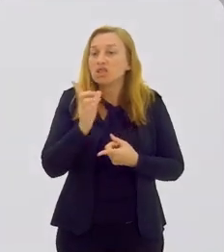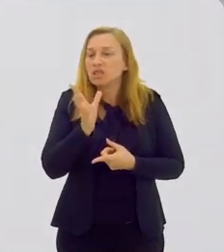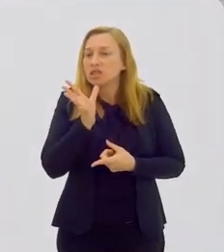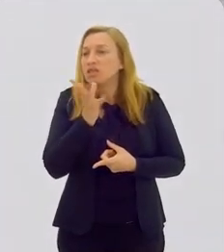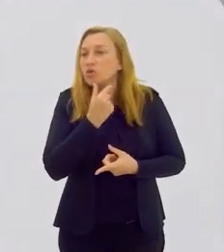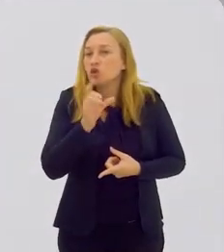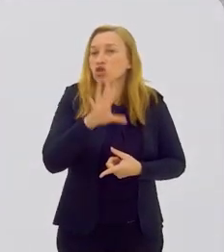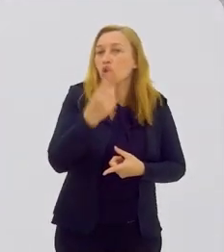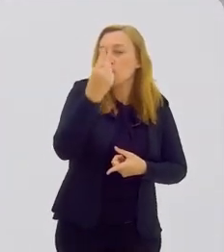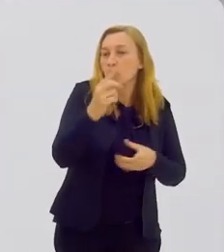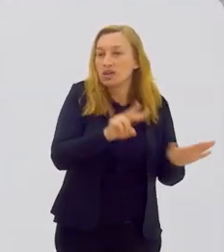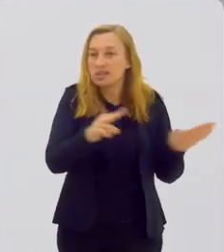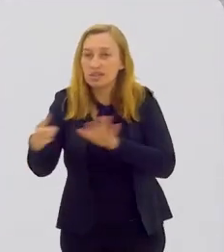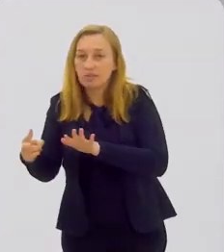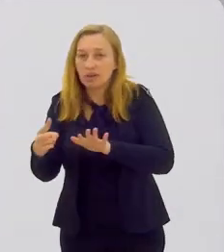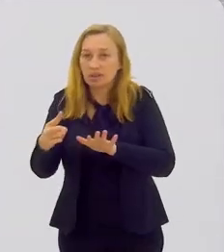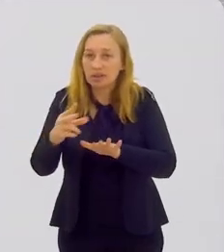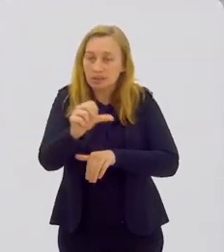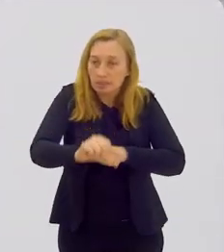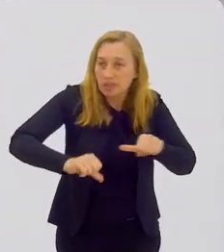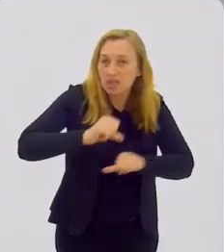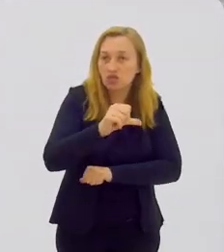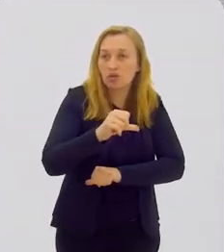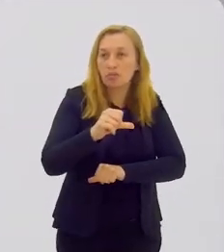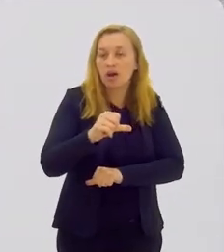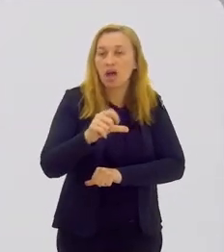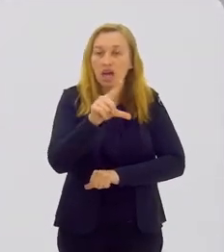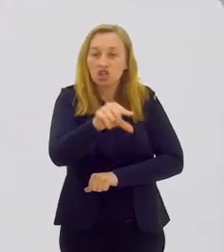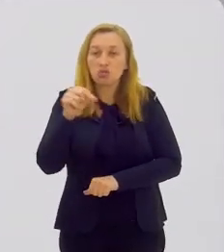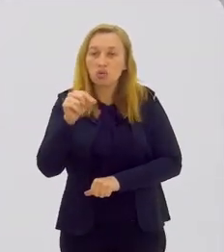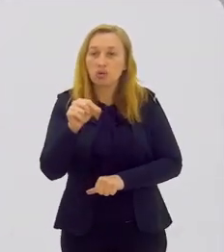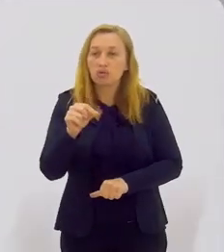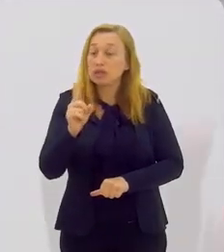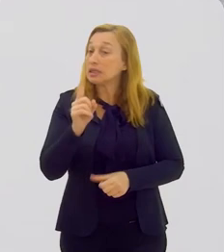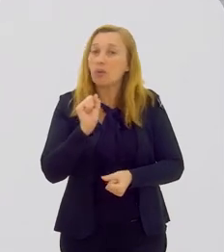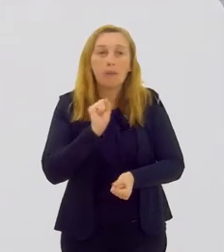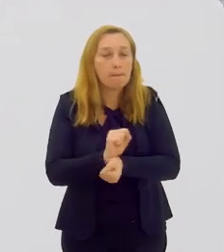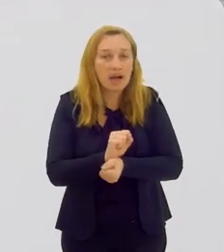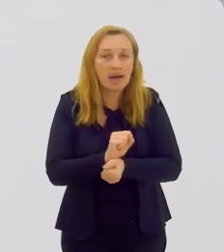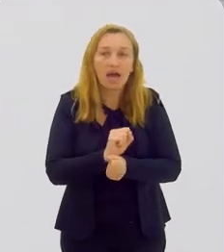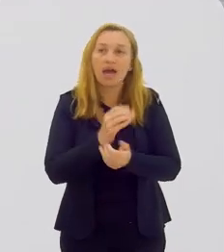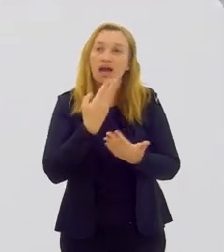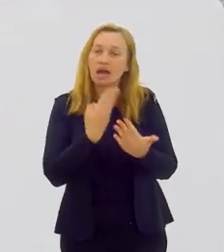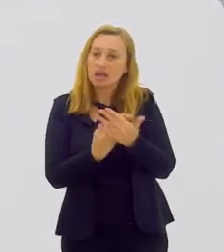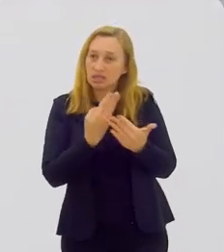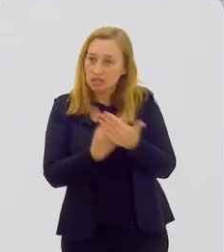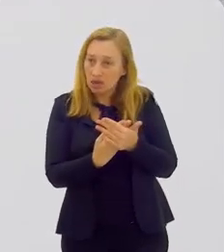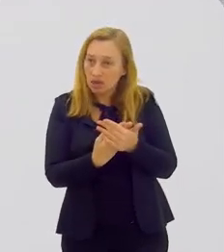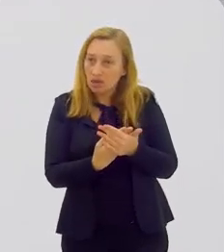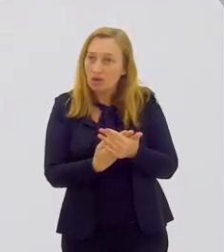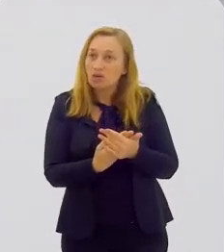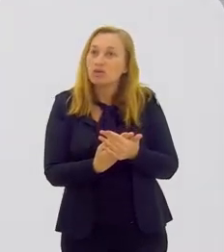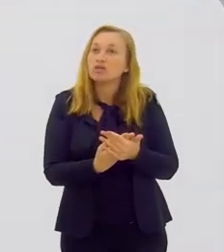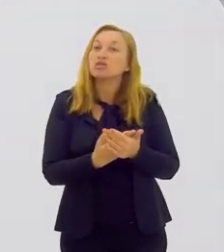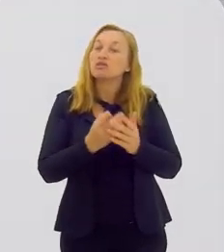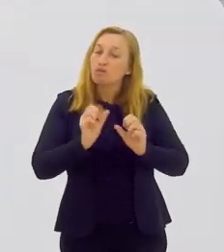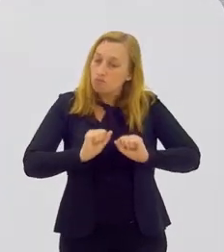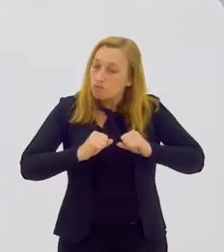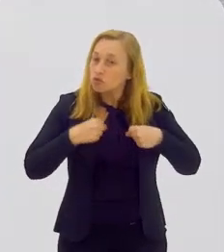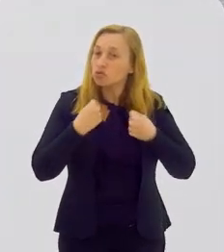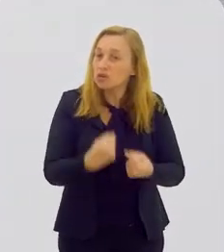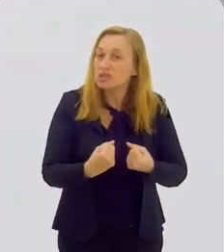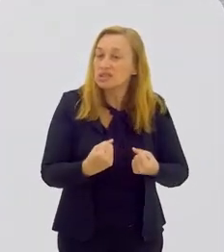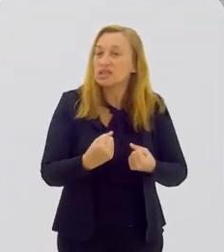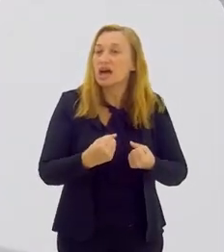interessante, porque a gente demorou só uma semana para fazer essa virada. A nossa opção foi, não vamos interromper os estudos, né, vamos